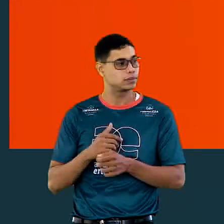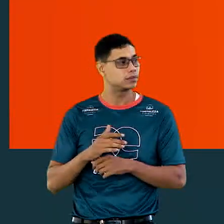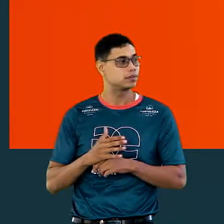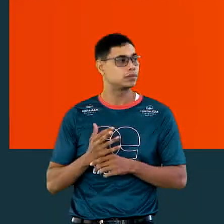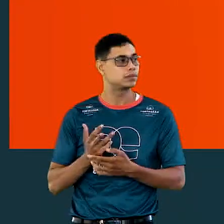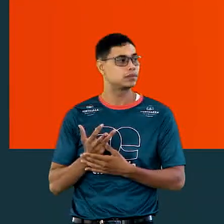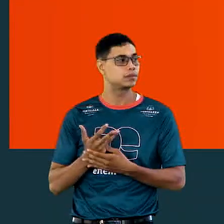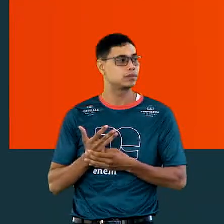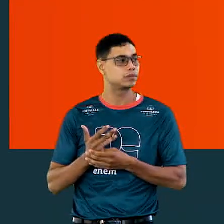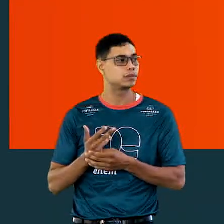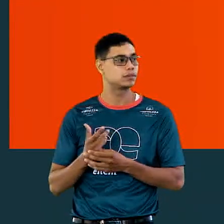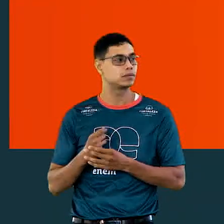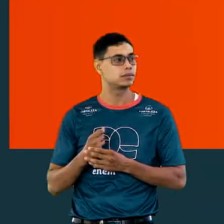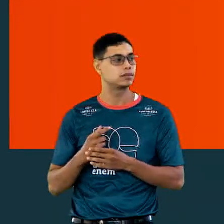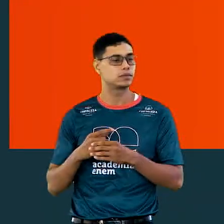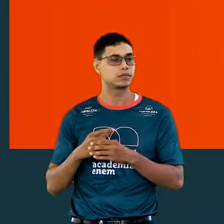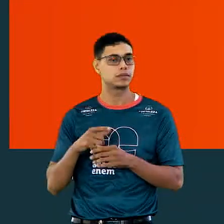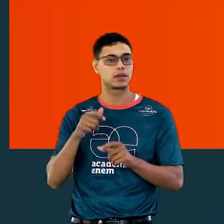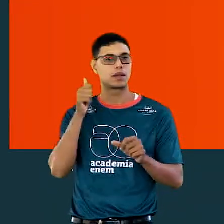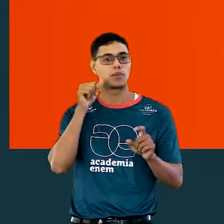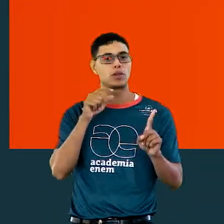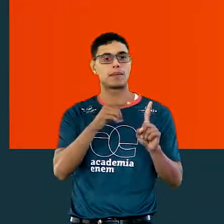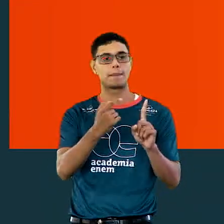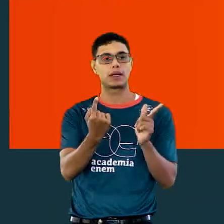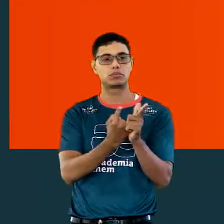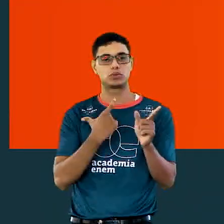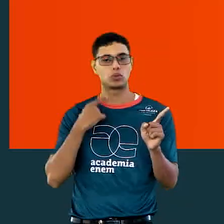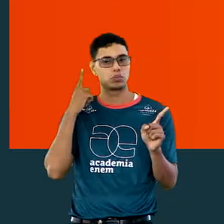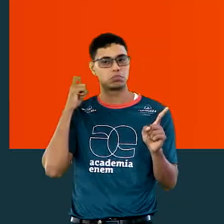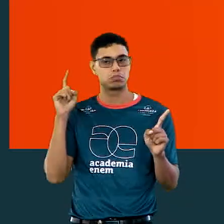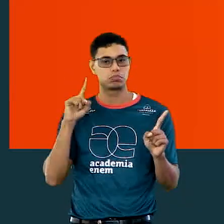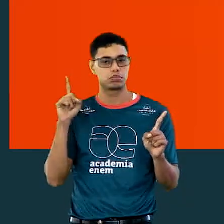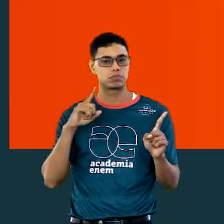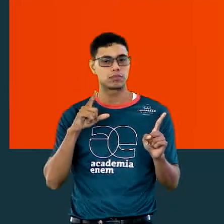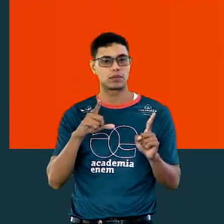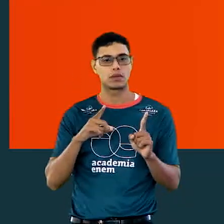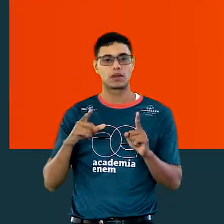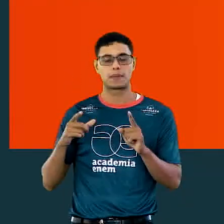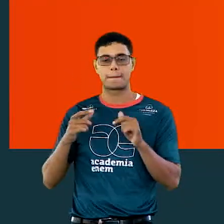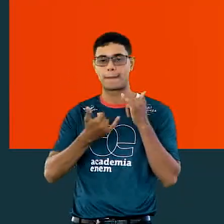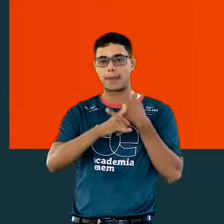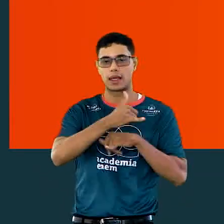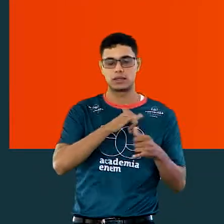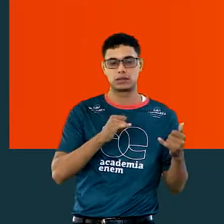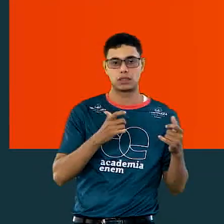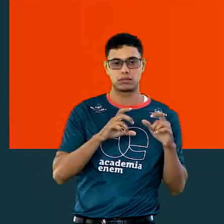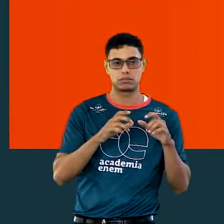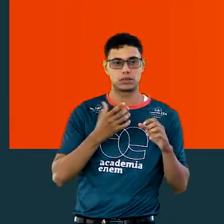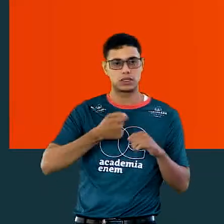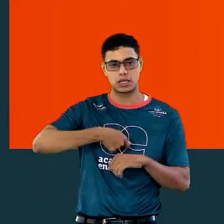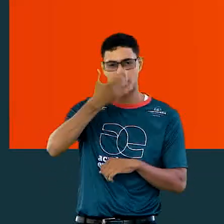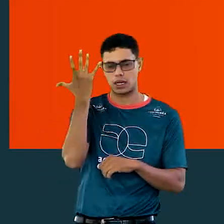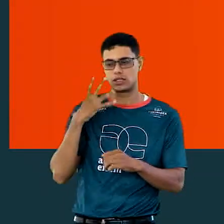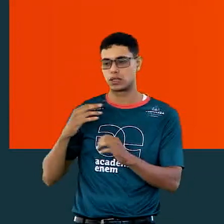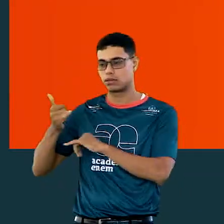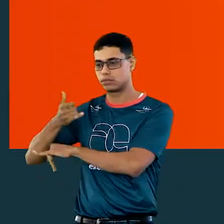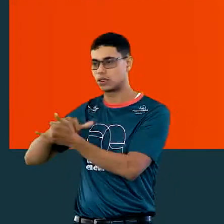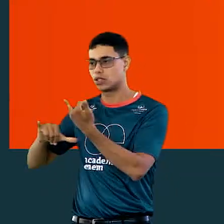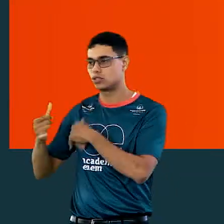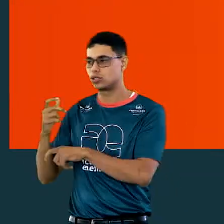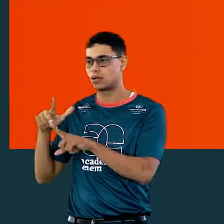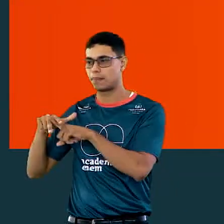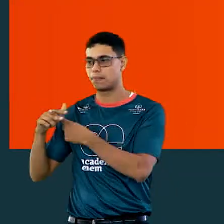Vamos lá, a pergunta da colega. O que é que tem a ver a energia cinética com a energia mecânica? A energia mecânica é